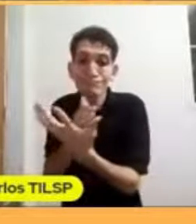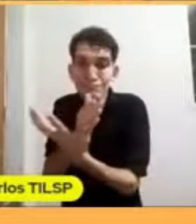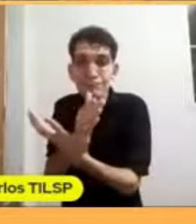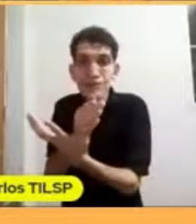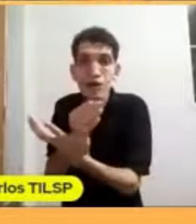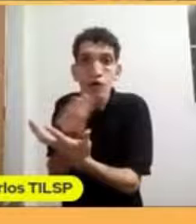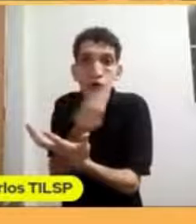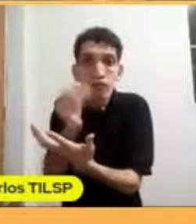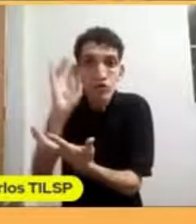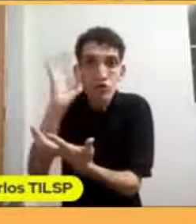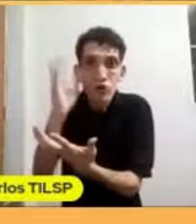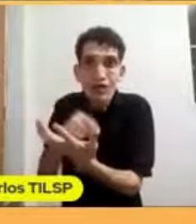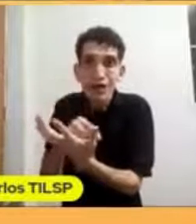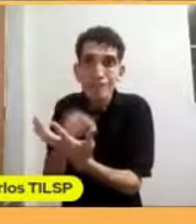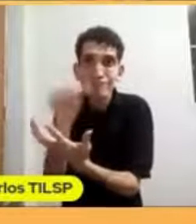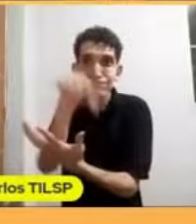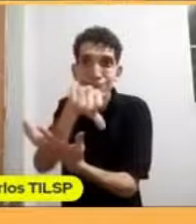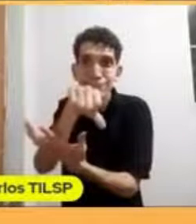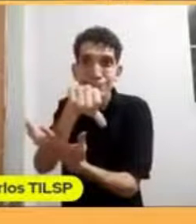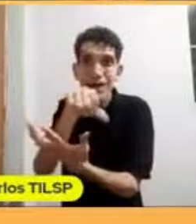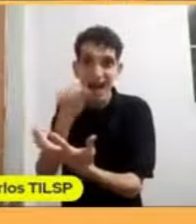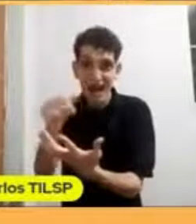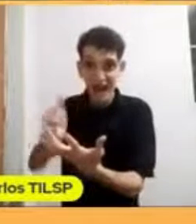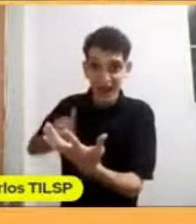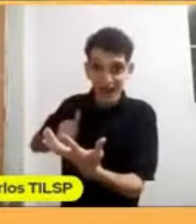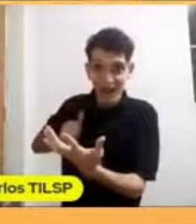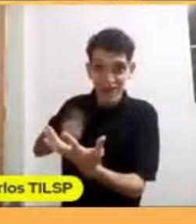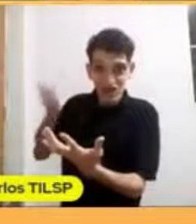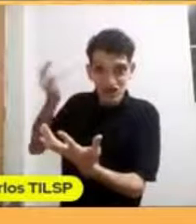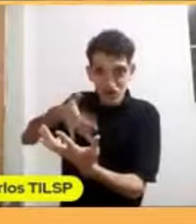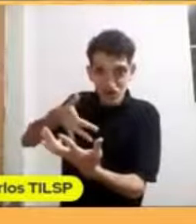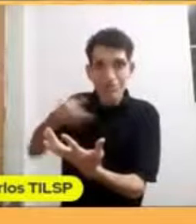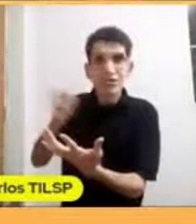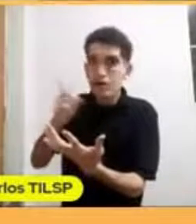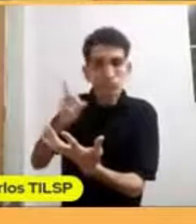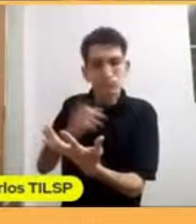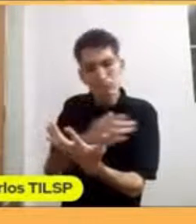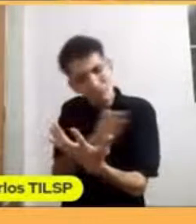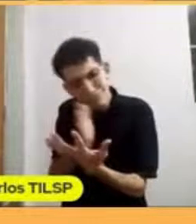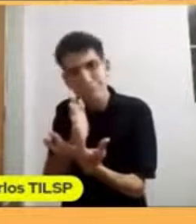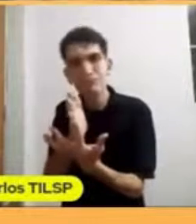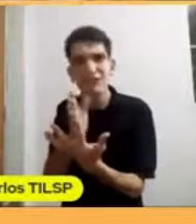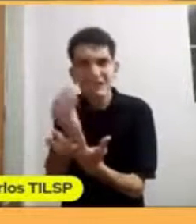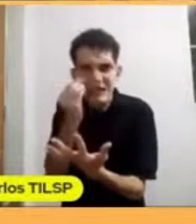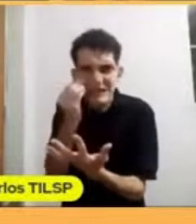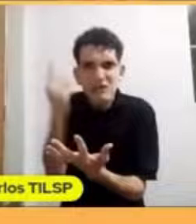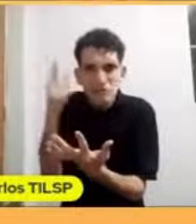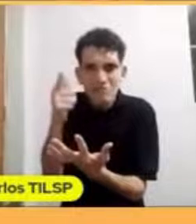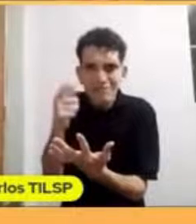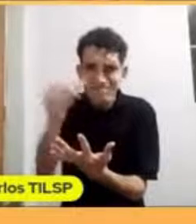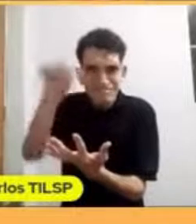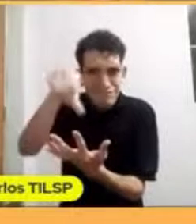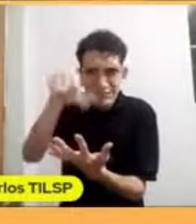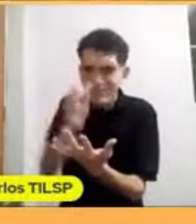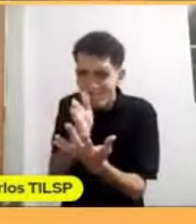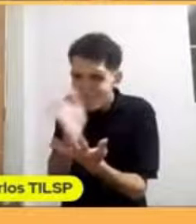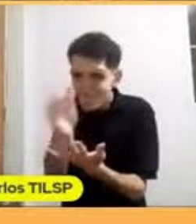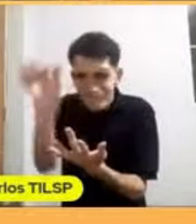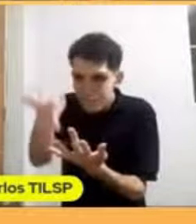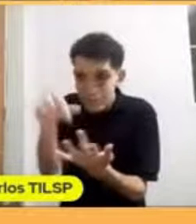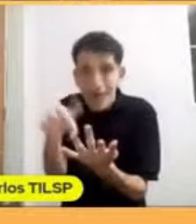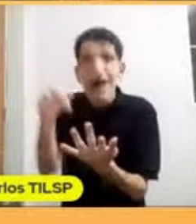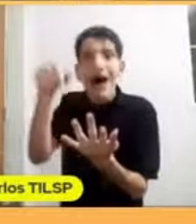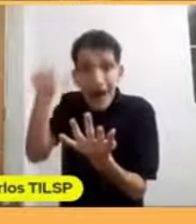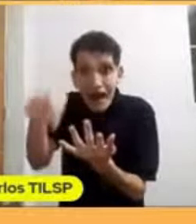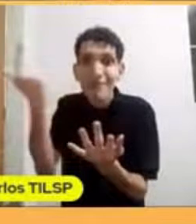uma alternativa e essa alternativa não dá certo, a gente procura outra, até que a gente consiga fazer a resolução